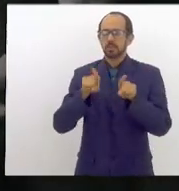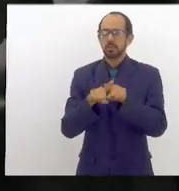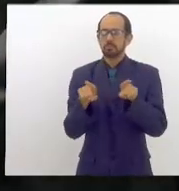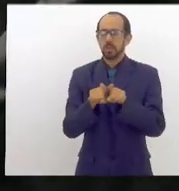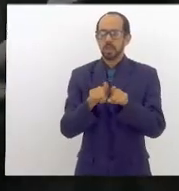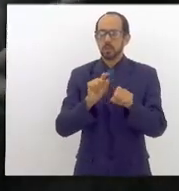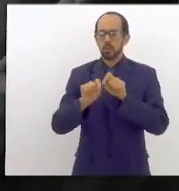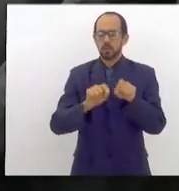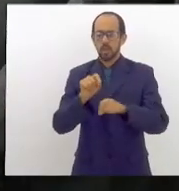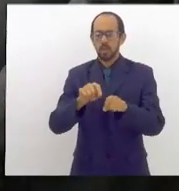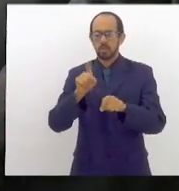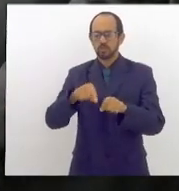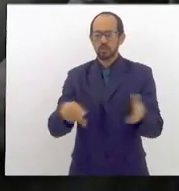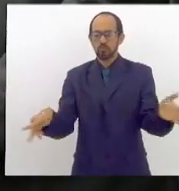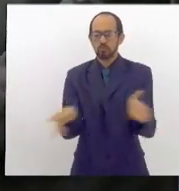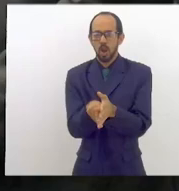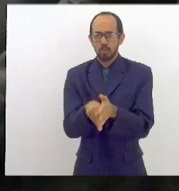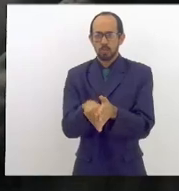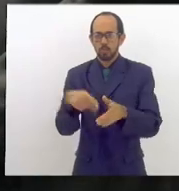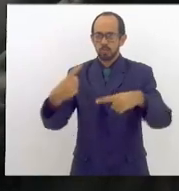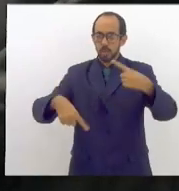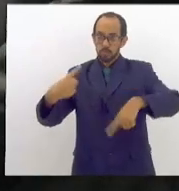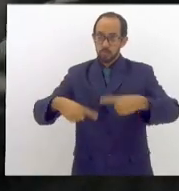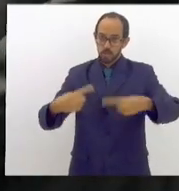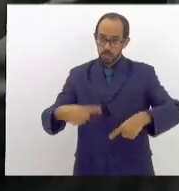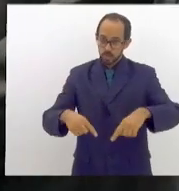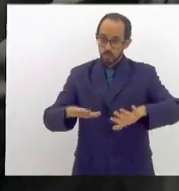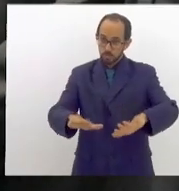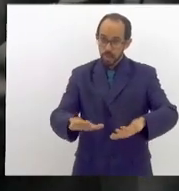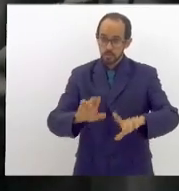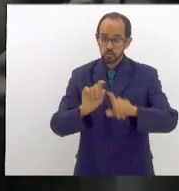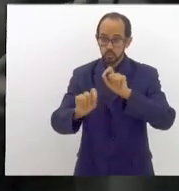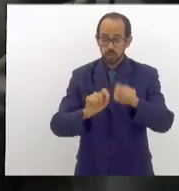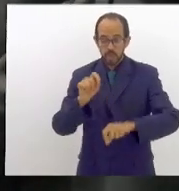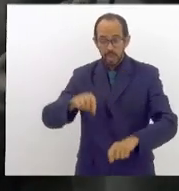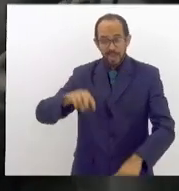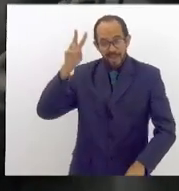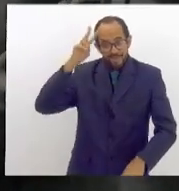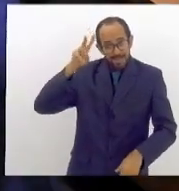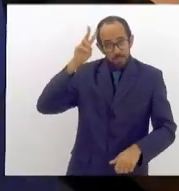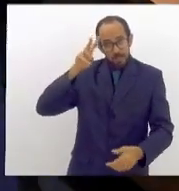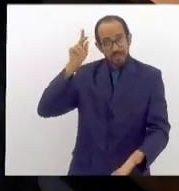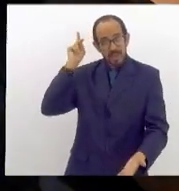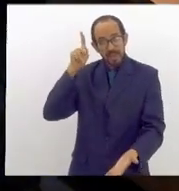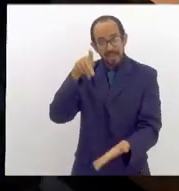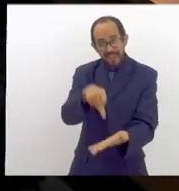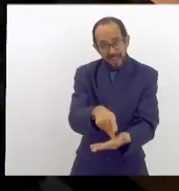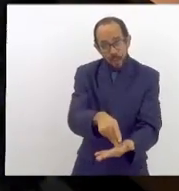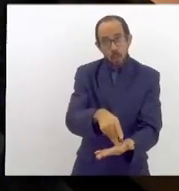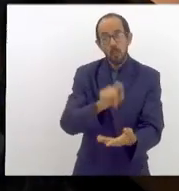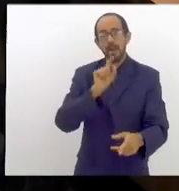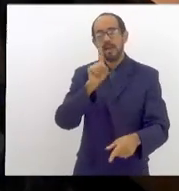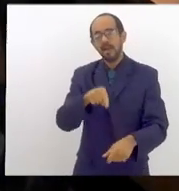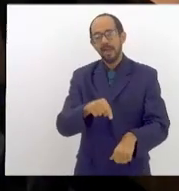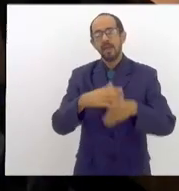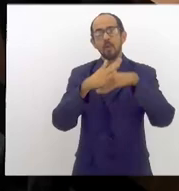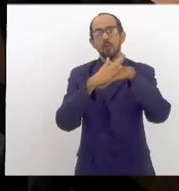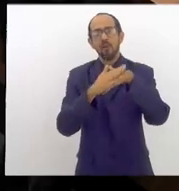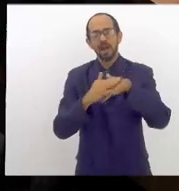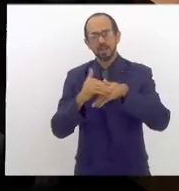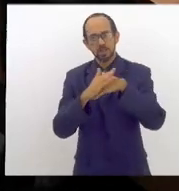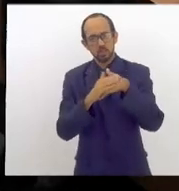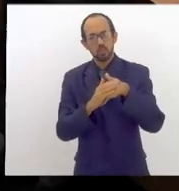é da política mas o que fica de lembrança realmente é o carinho